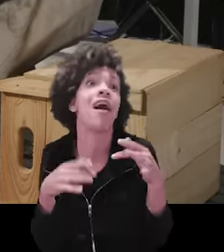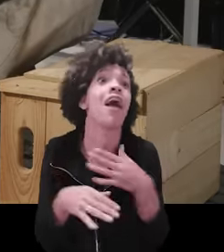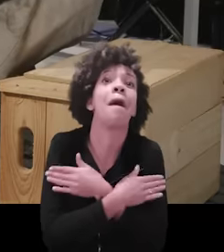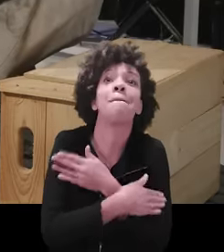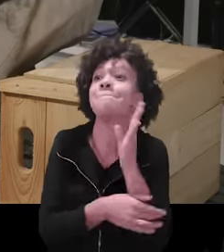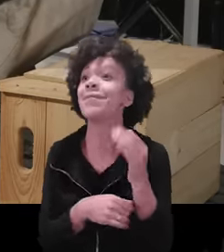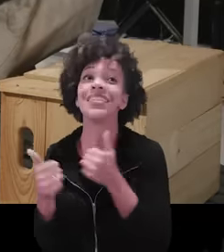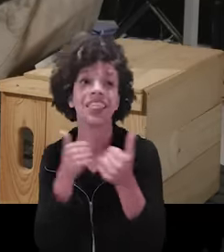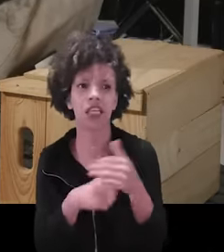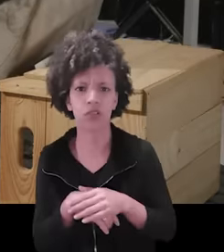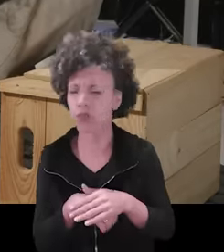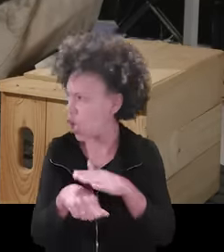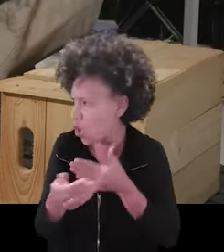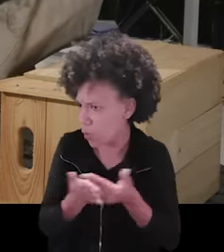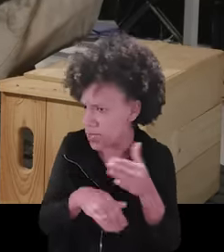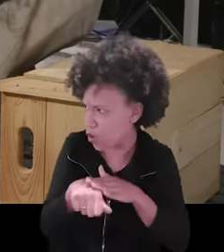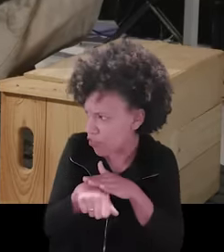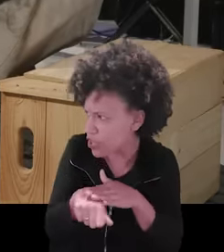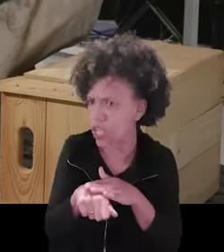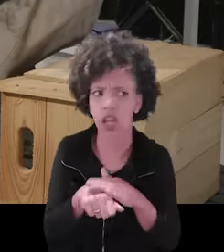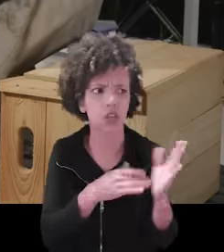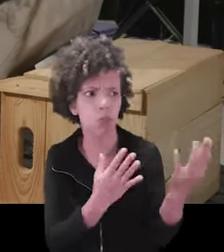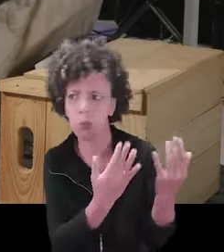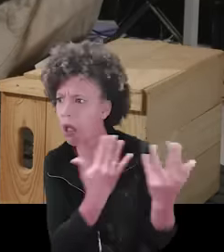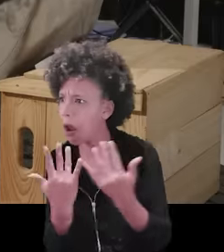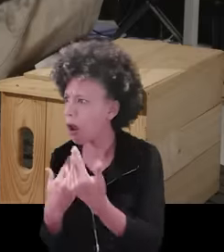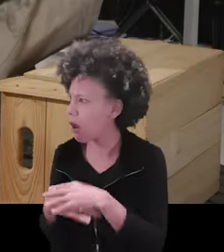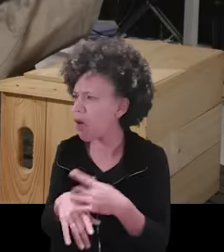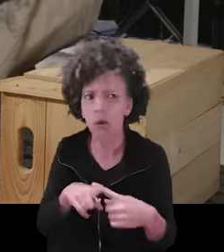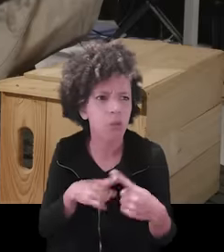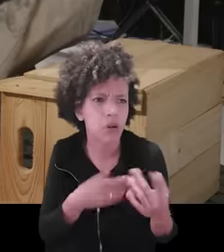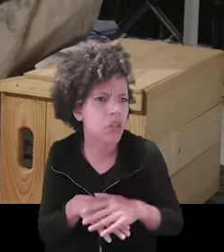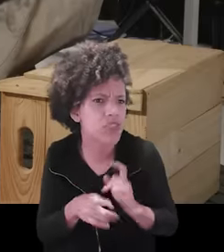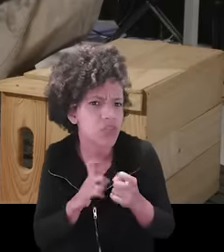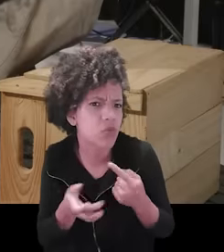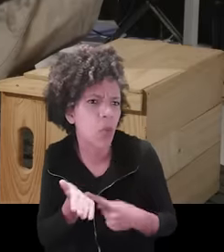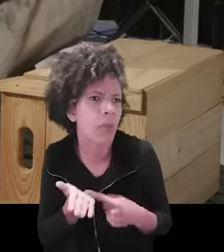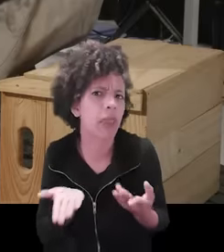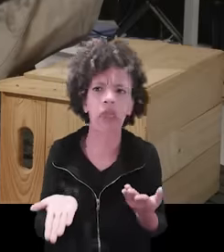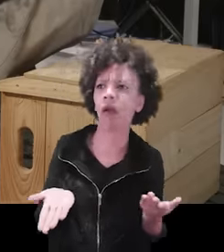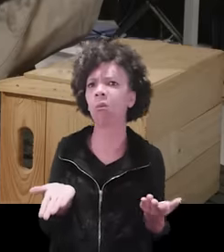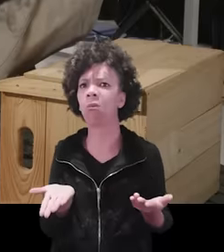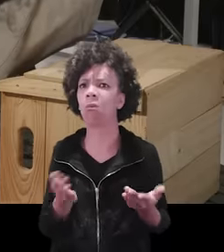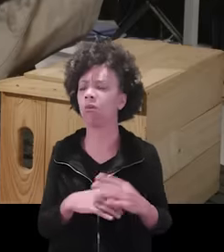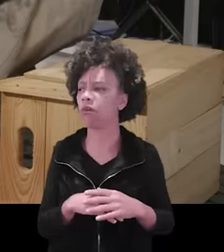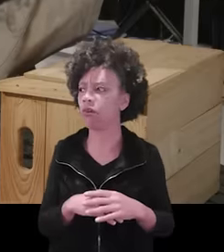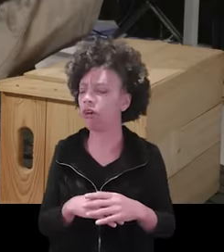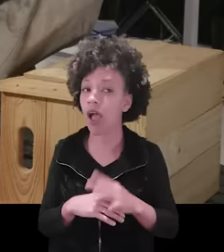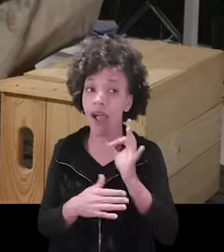saísse dali do tipo a brasileiro e eu comecei a conversar com os caras e todo mundo ouvir ele tá você tá porque senão e se reúnem e tal